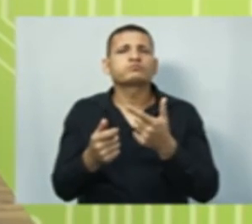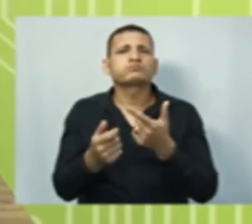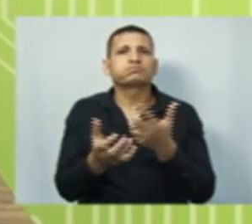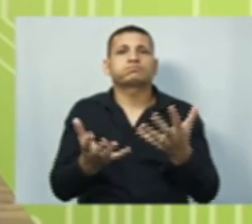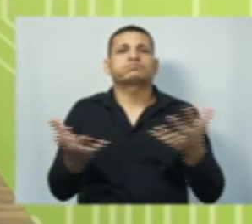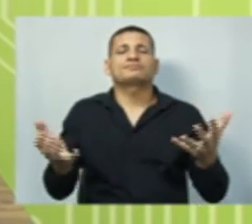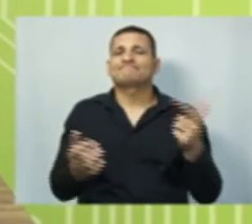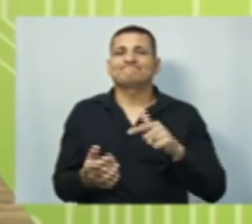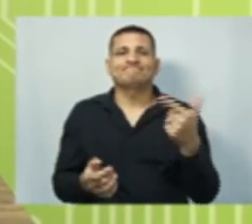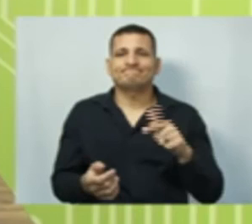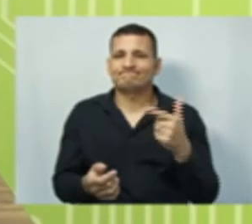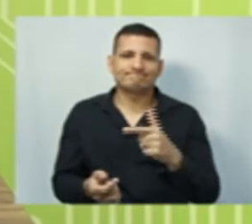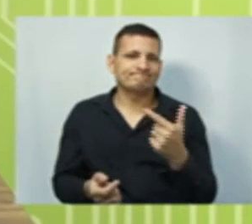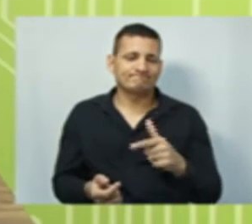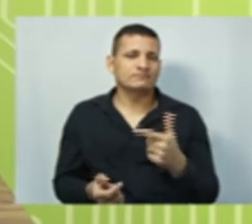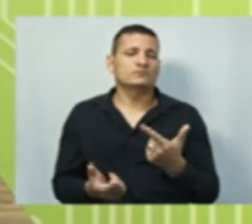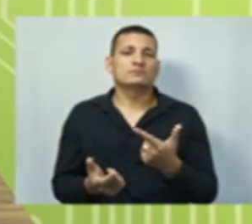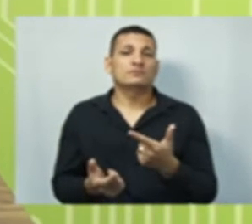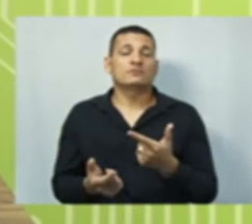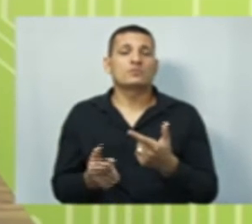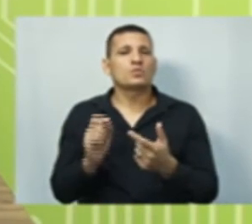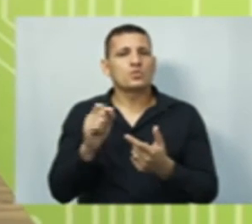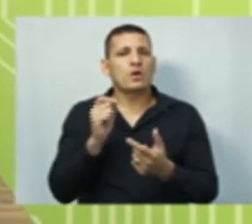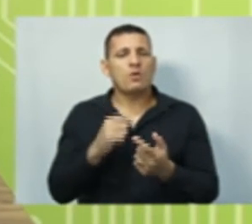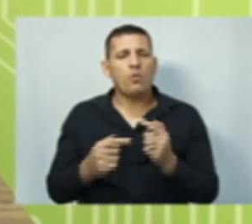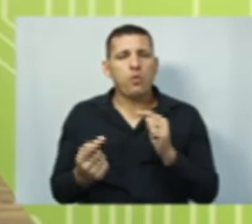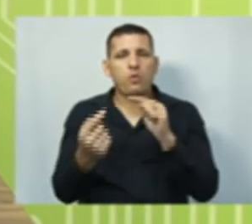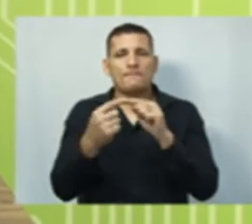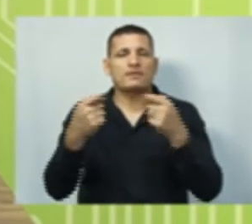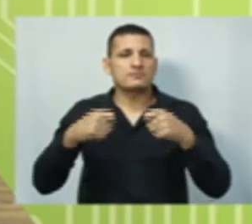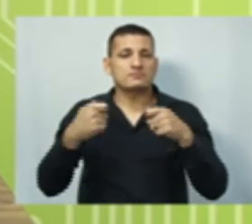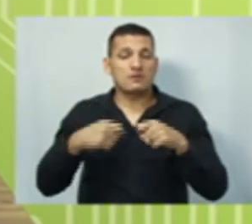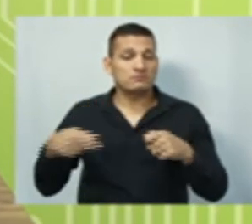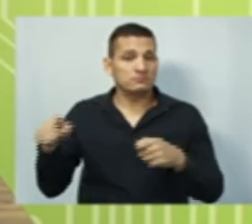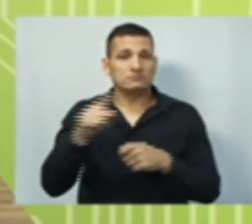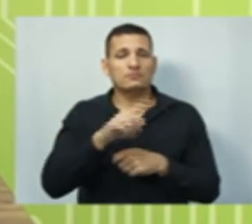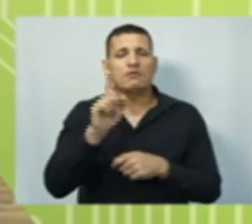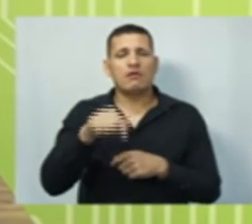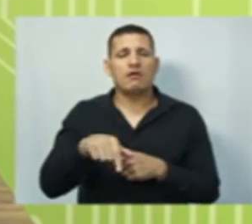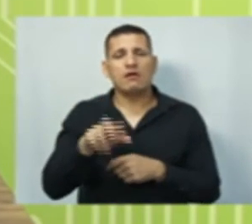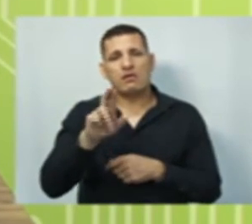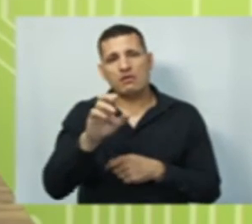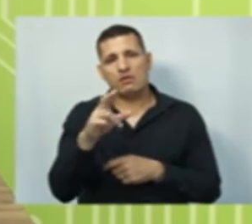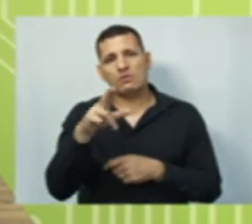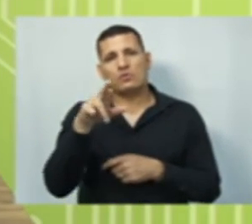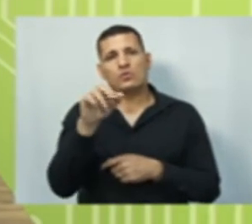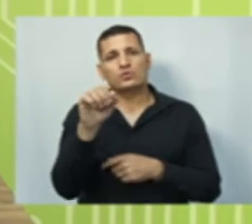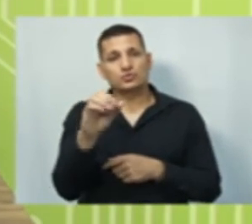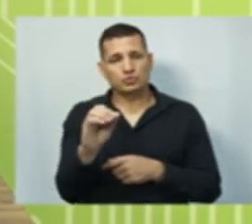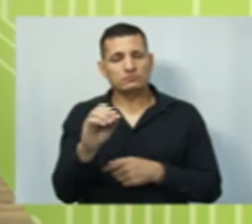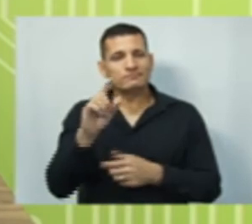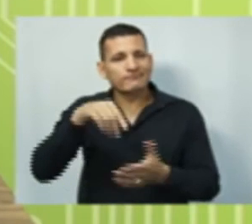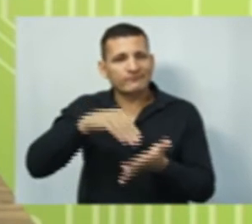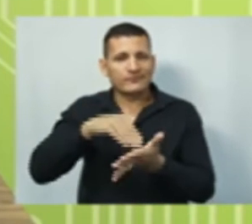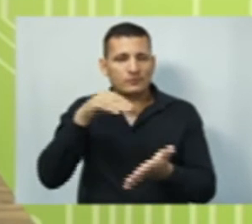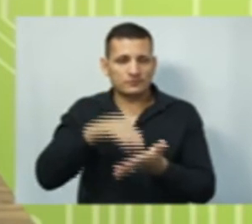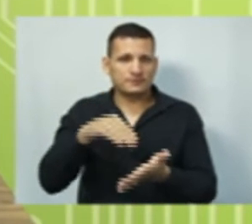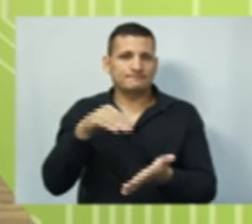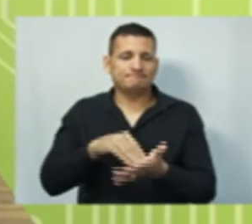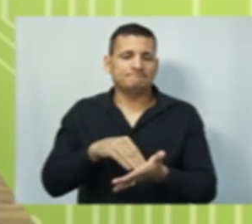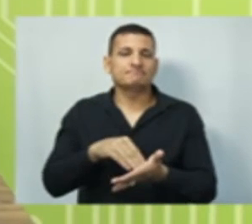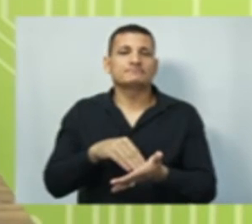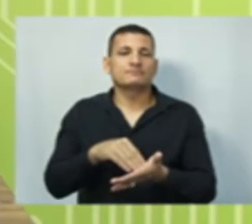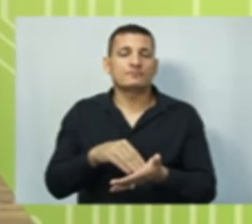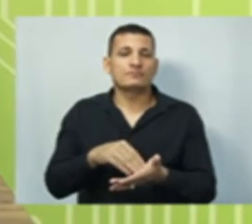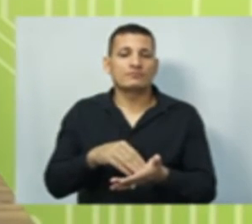não existe na total necessidade que nós precisamos. É um recurso que está em falta, está escasso. Se fosse para a gente realmente